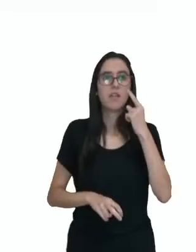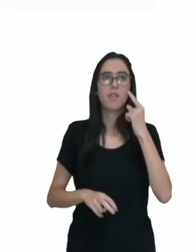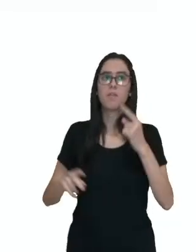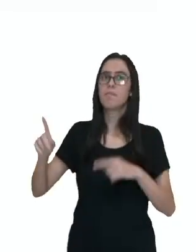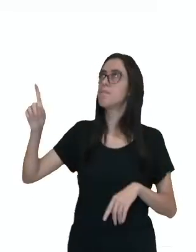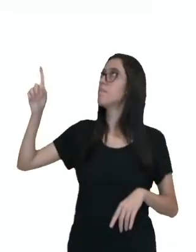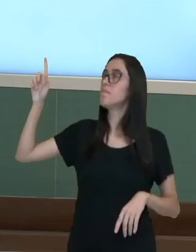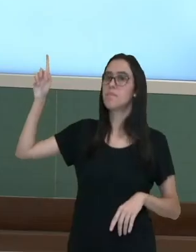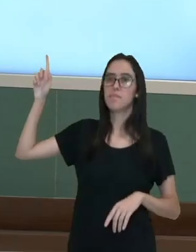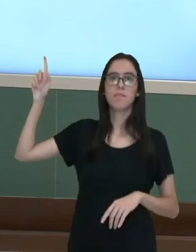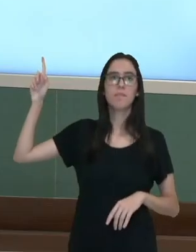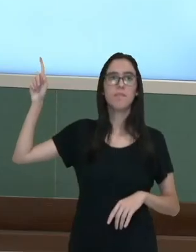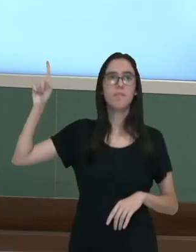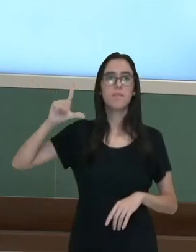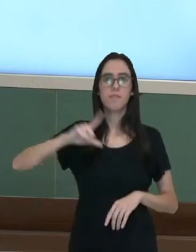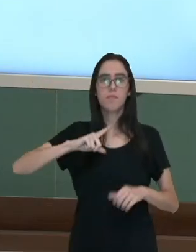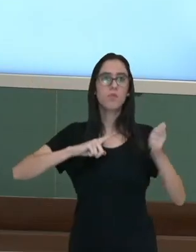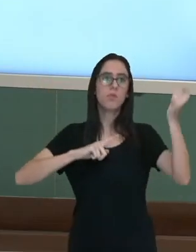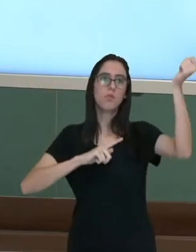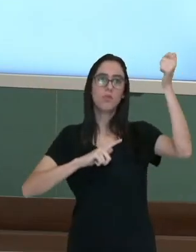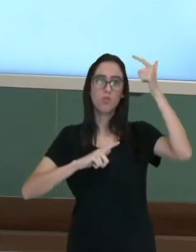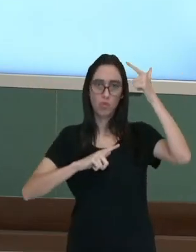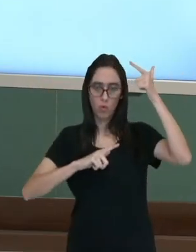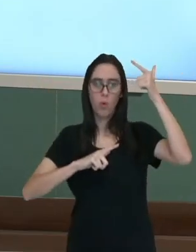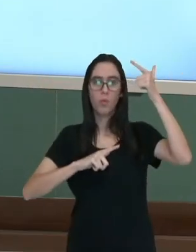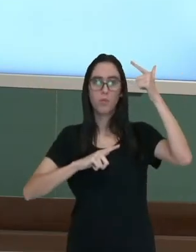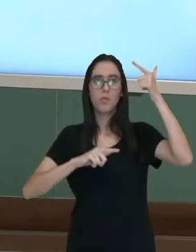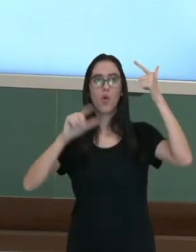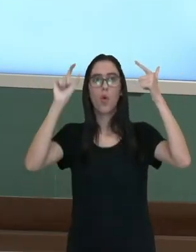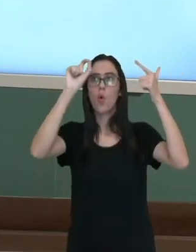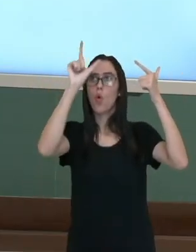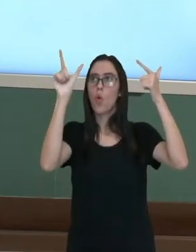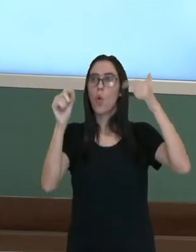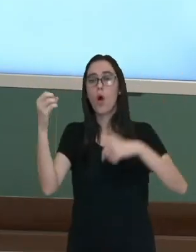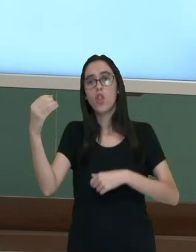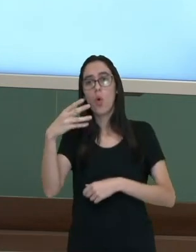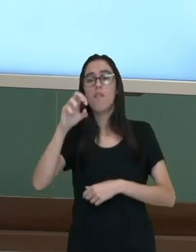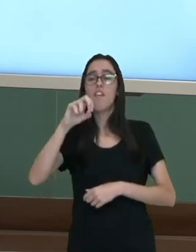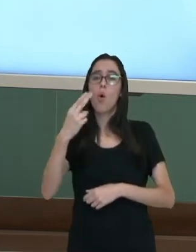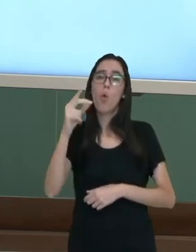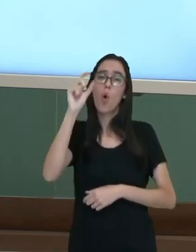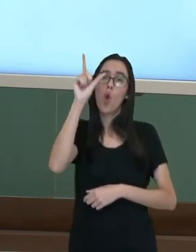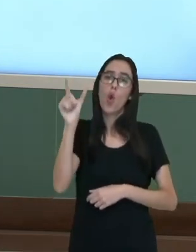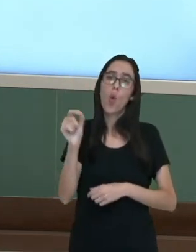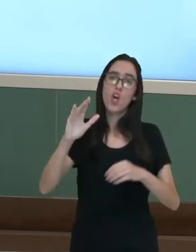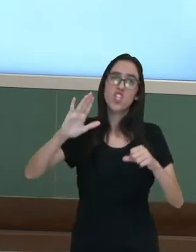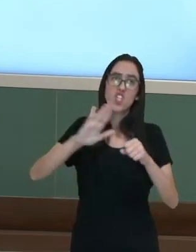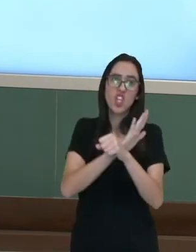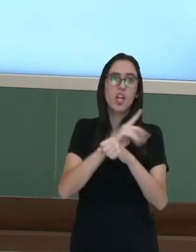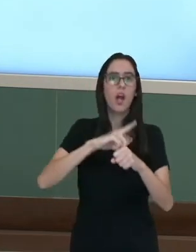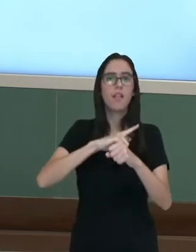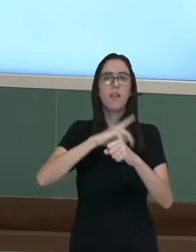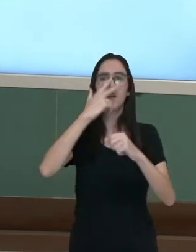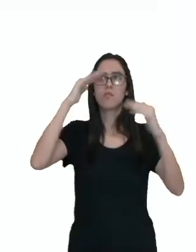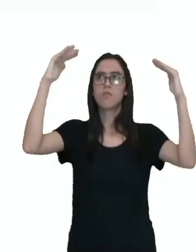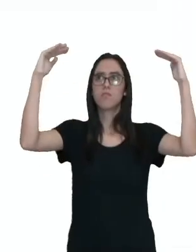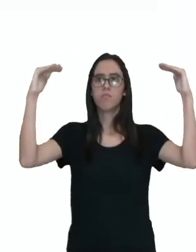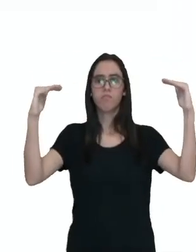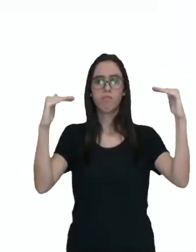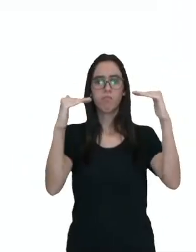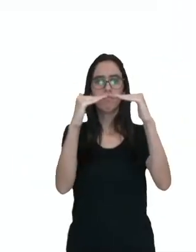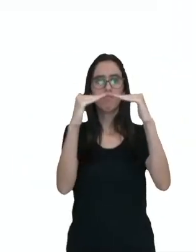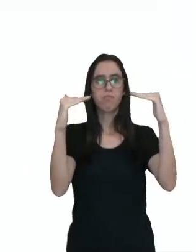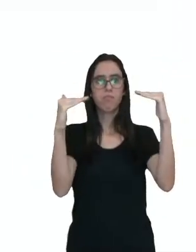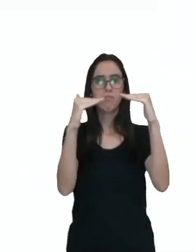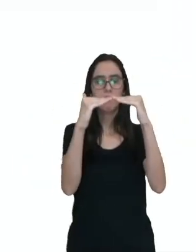Você tem o Sol, a Lua nova ou a Lua cheia, existe espécie de um alinhamento, então existe um bojo que a